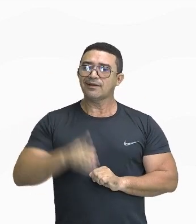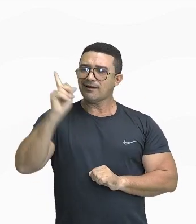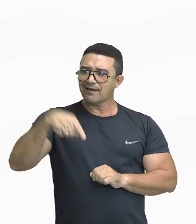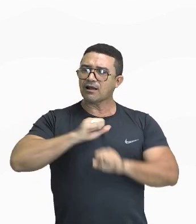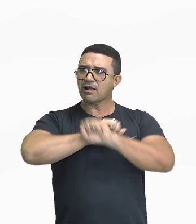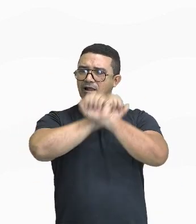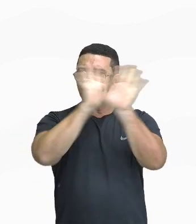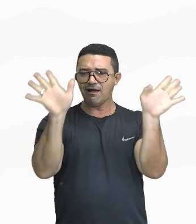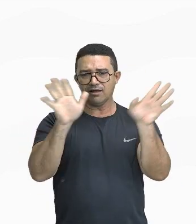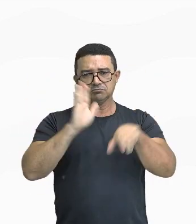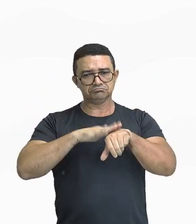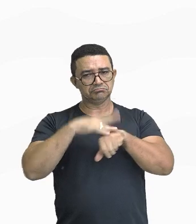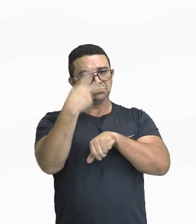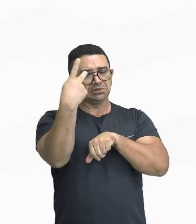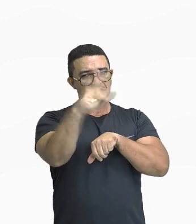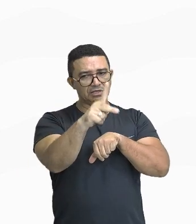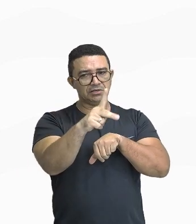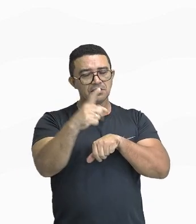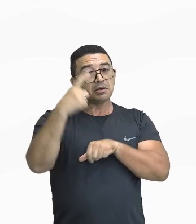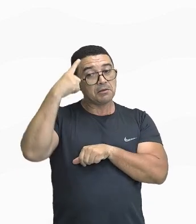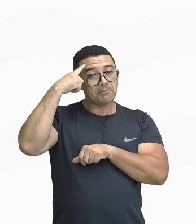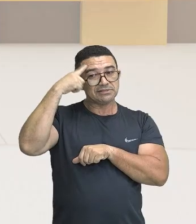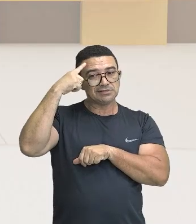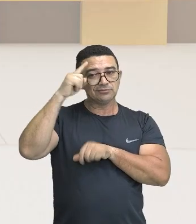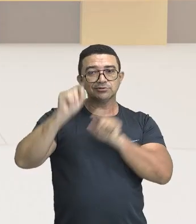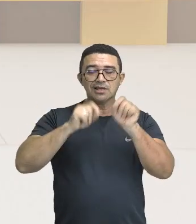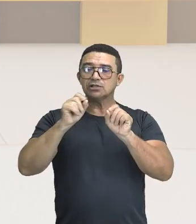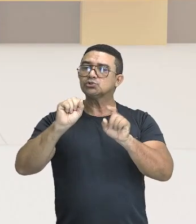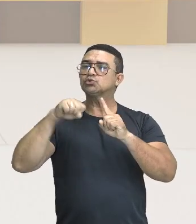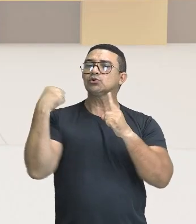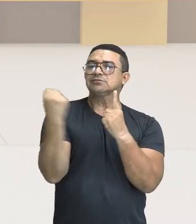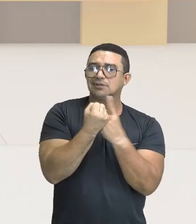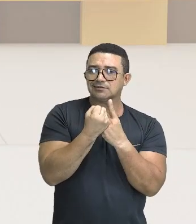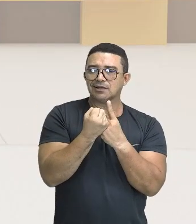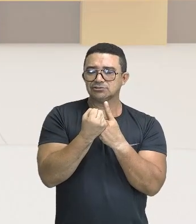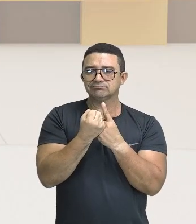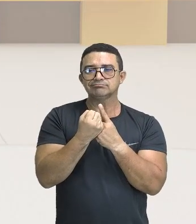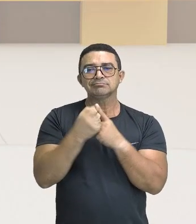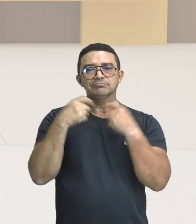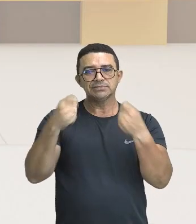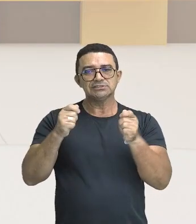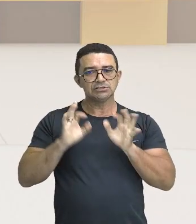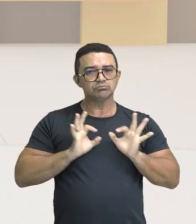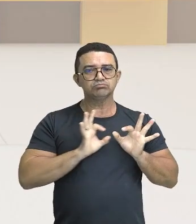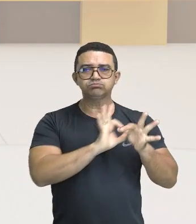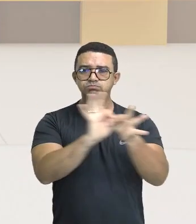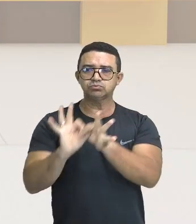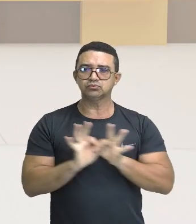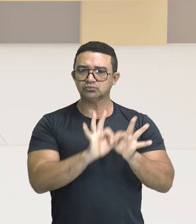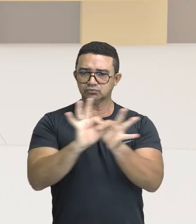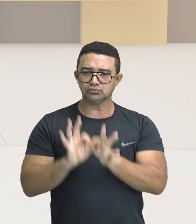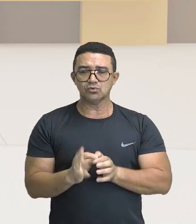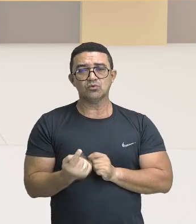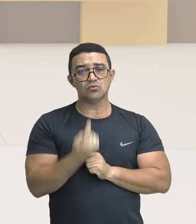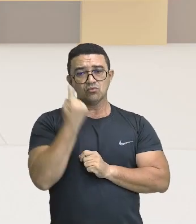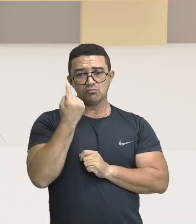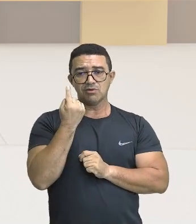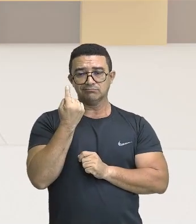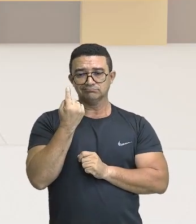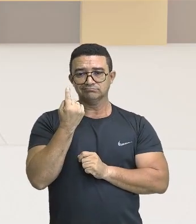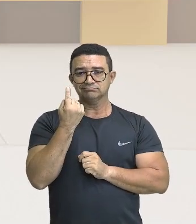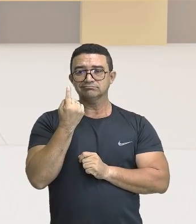no pensamento de Émile Durkheim, que a sociedade seria unificada, única por